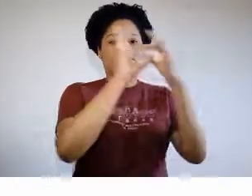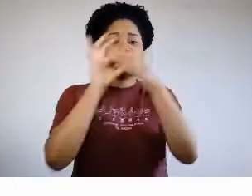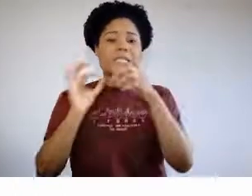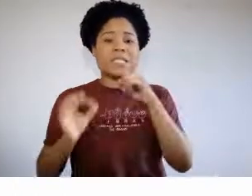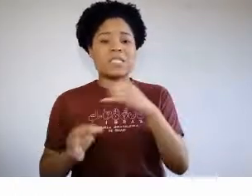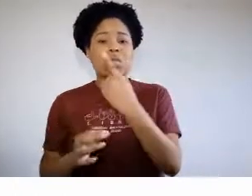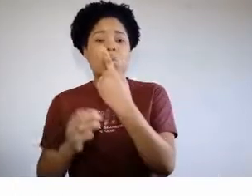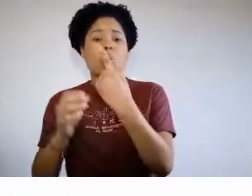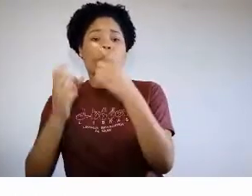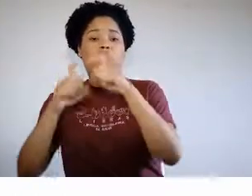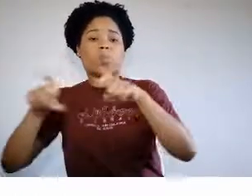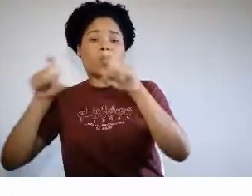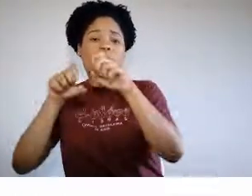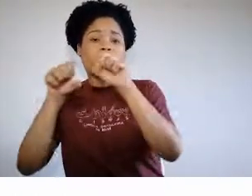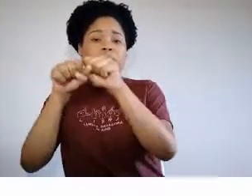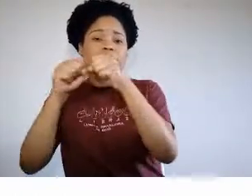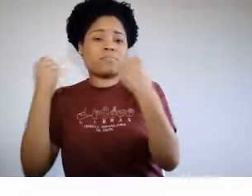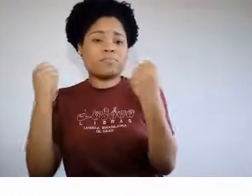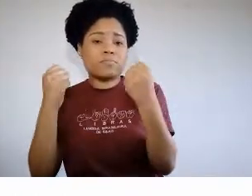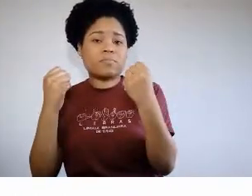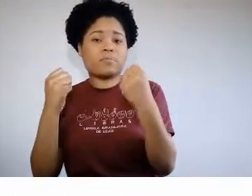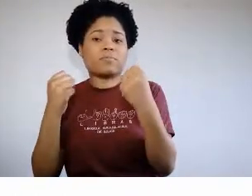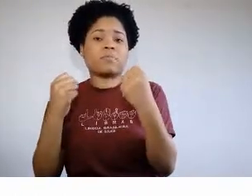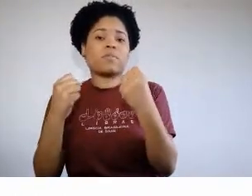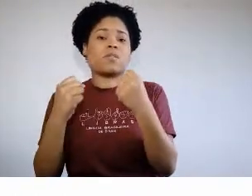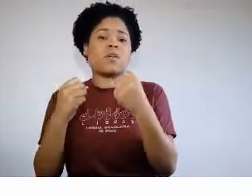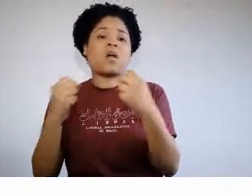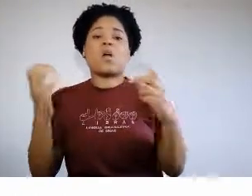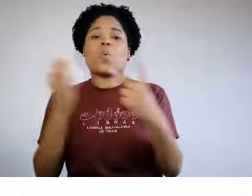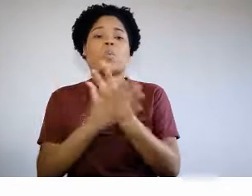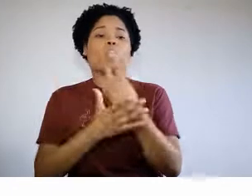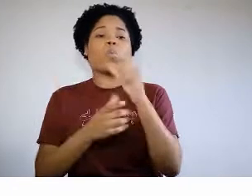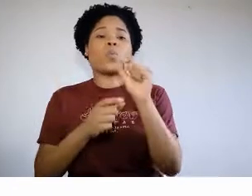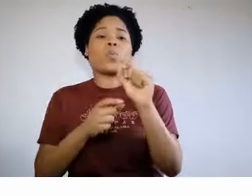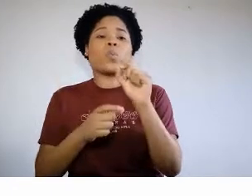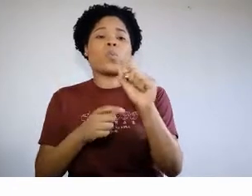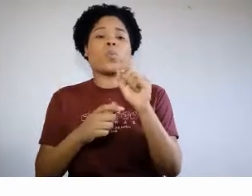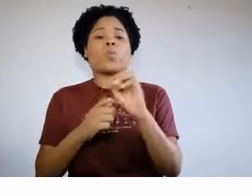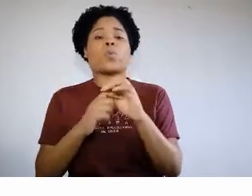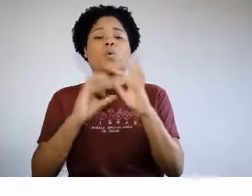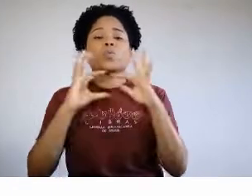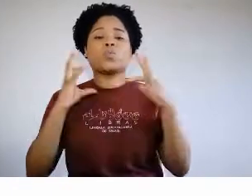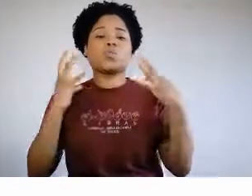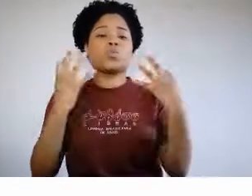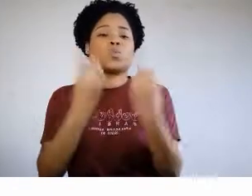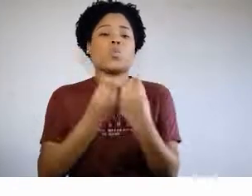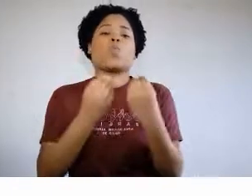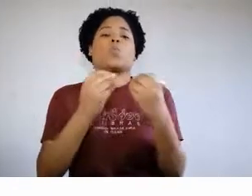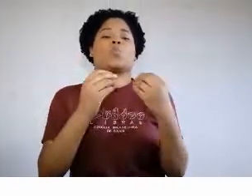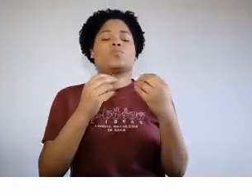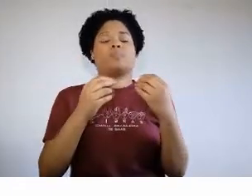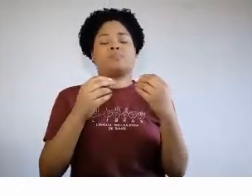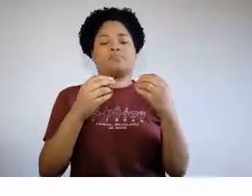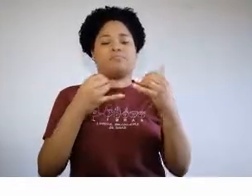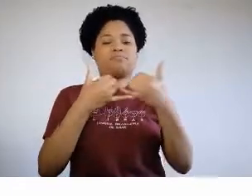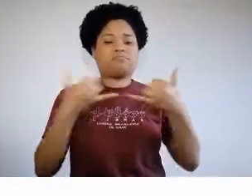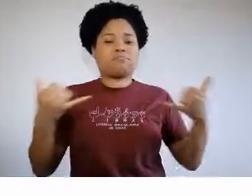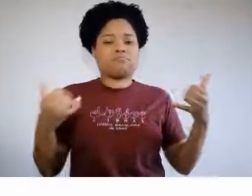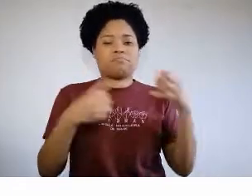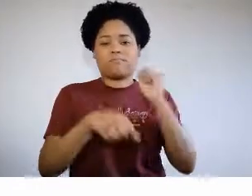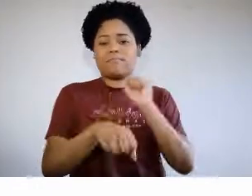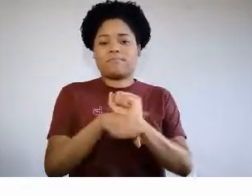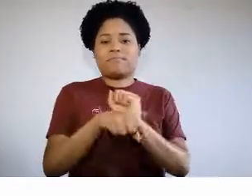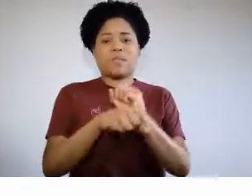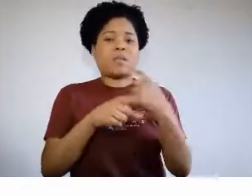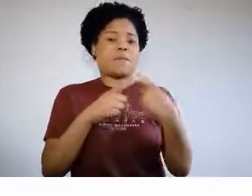a outra. Se um desses computadores falhar, parar de funcionar, o que acontece? Né? Toda aquela rede para